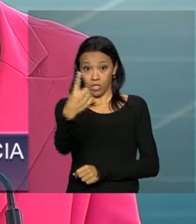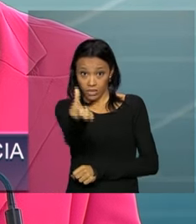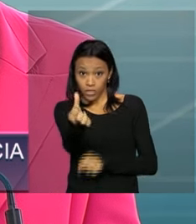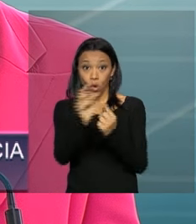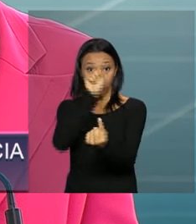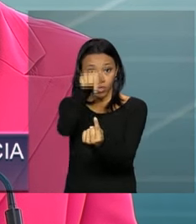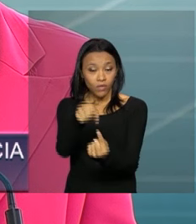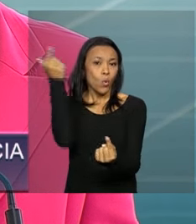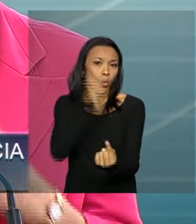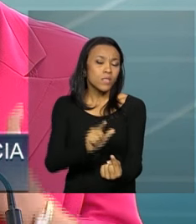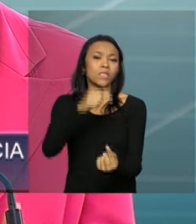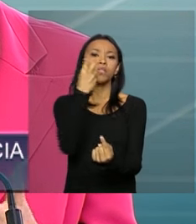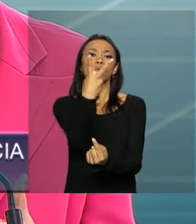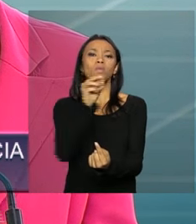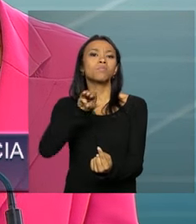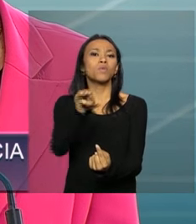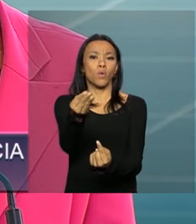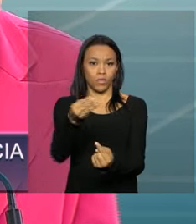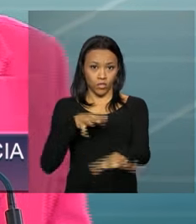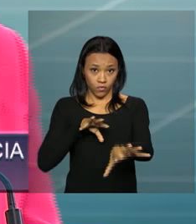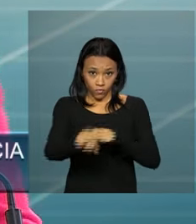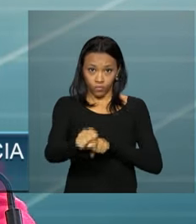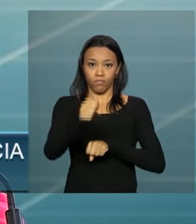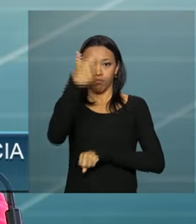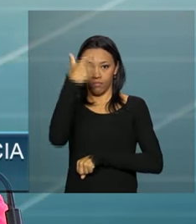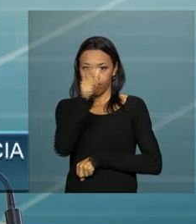milhões de formandos